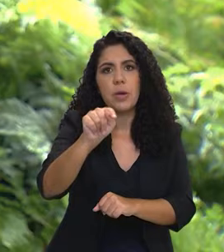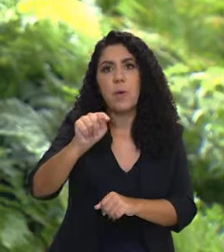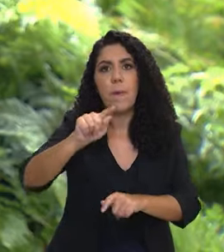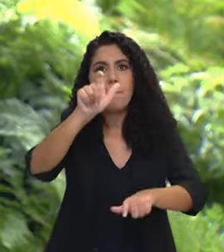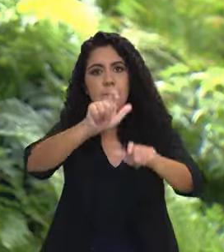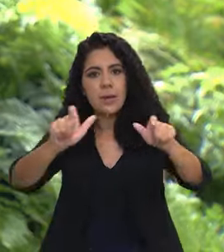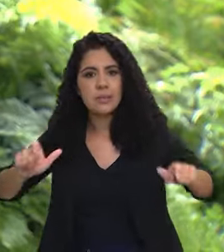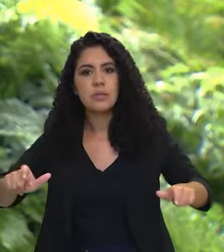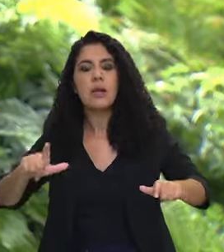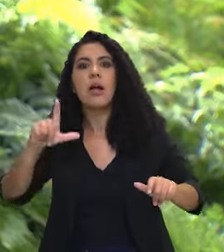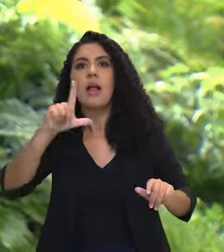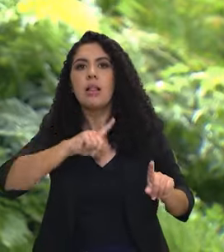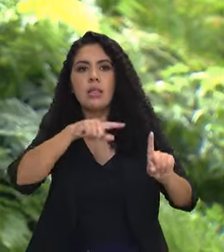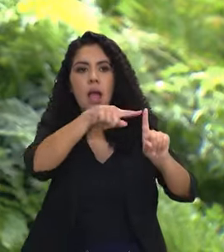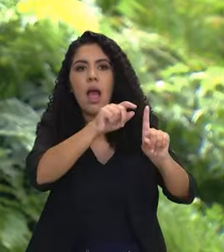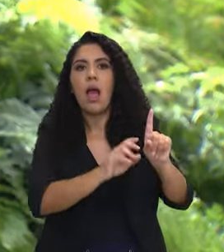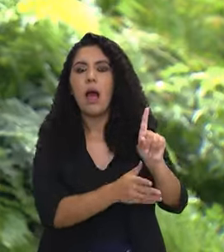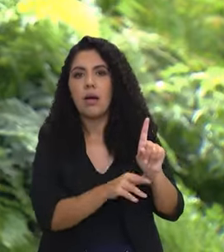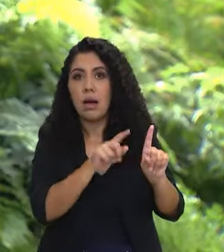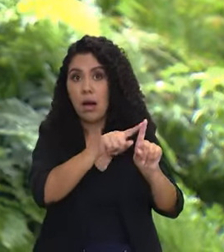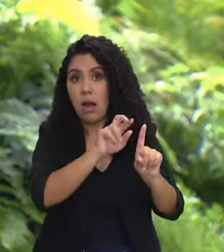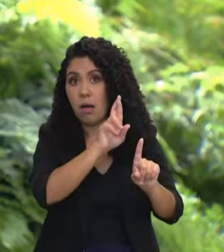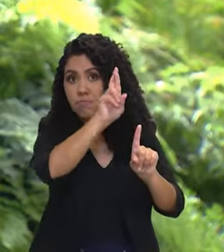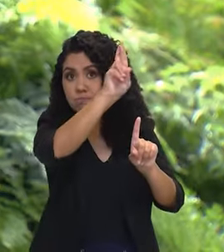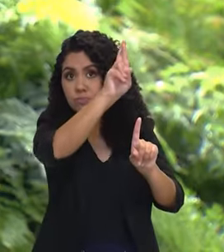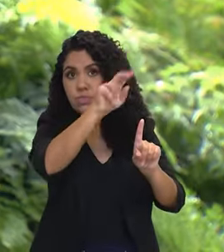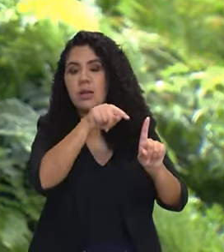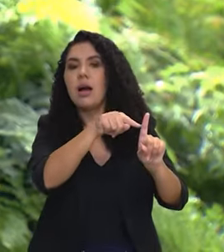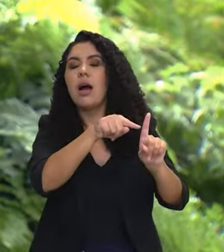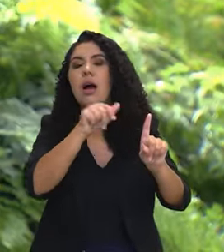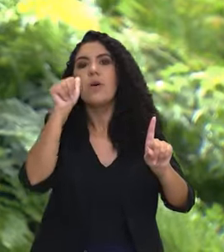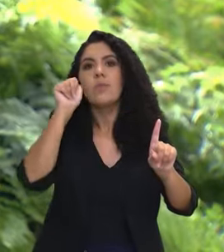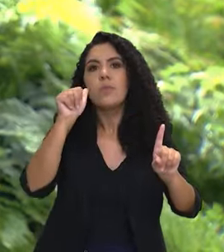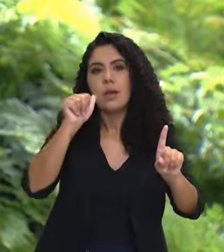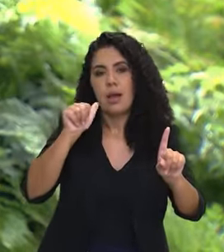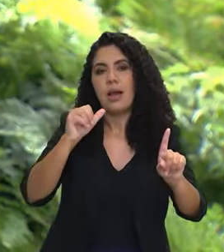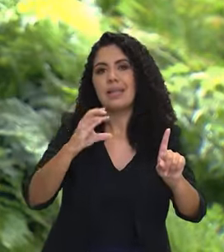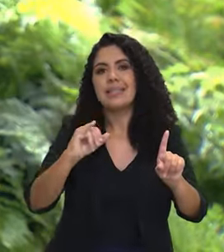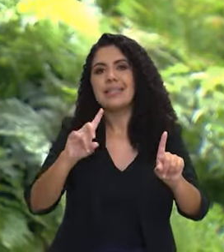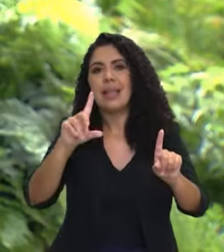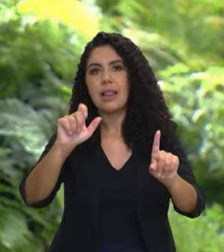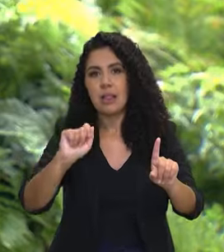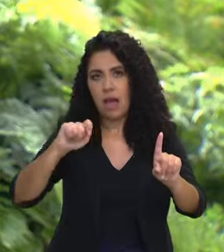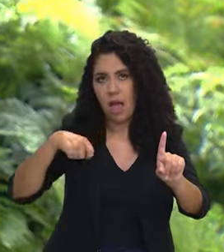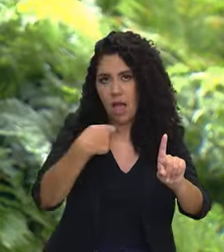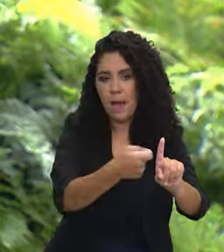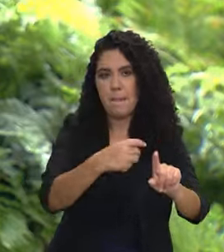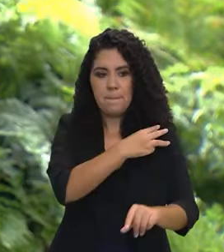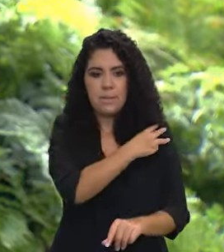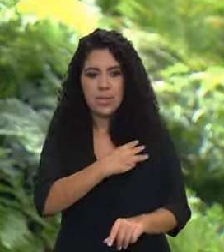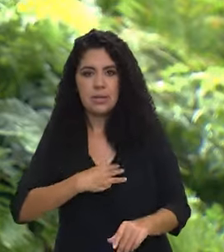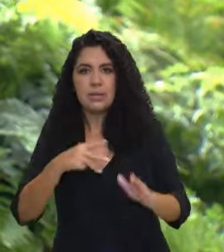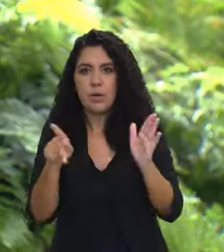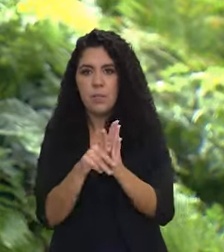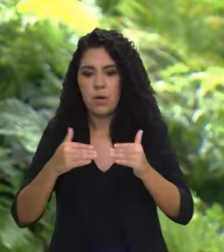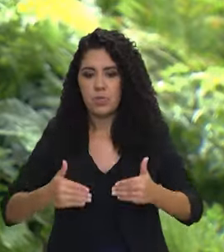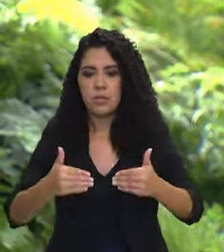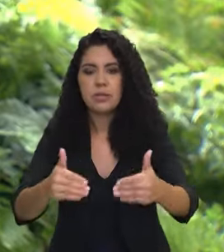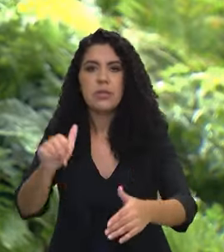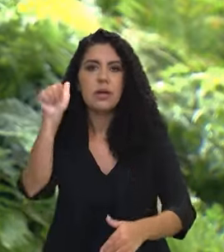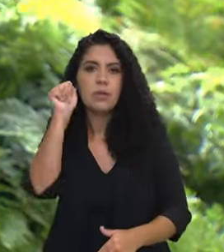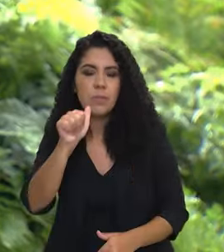delegação brasileira chefiada pela ministra Cida Gonçalves foi de cerca de 130 pessoas, a gente teve a participação da